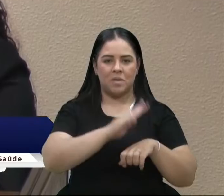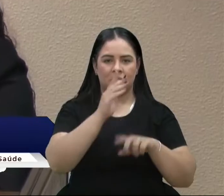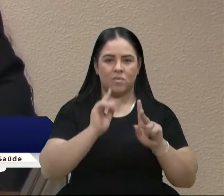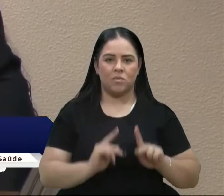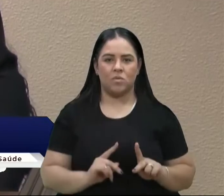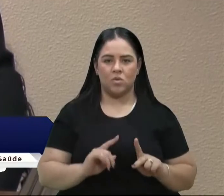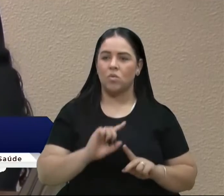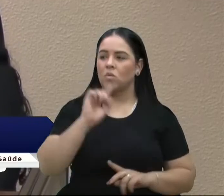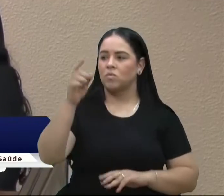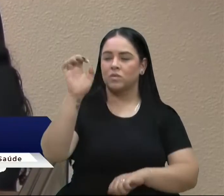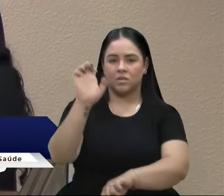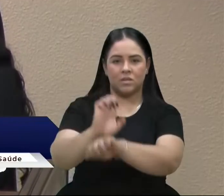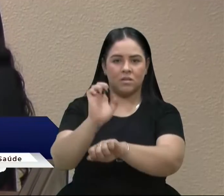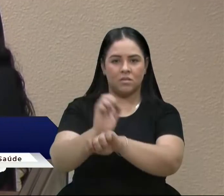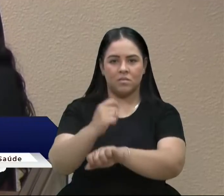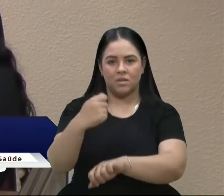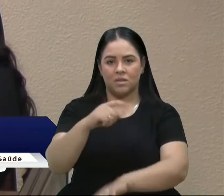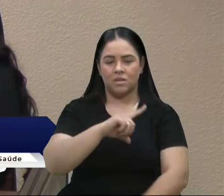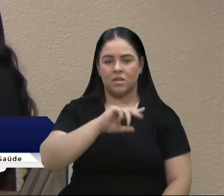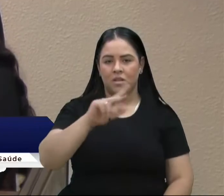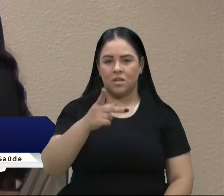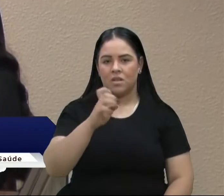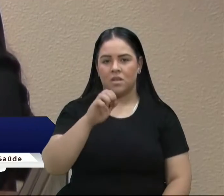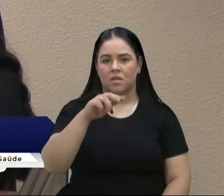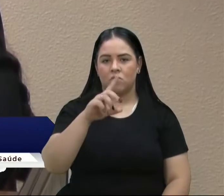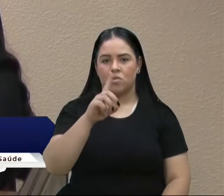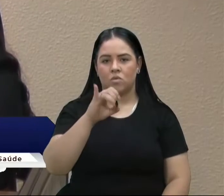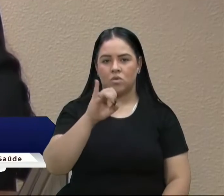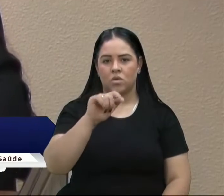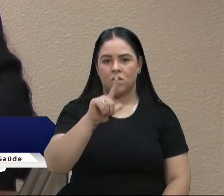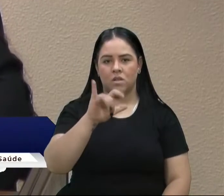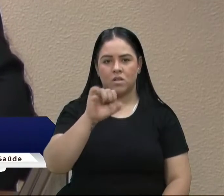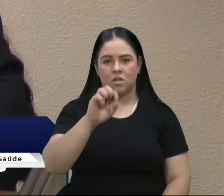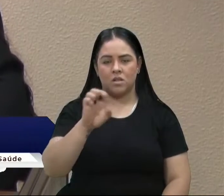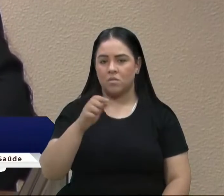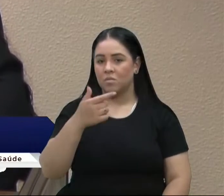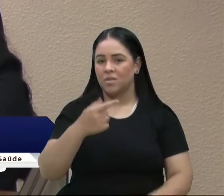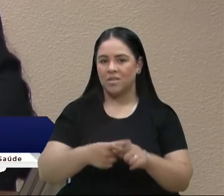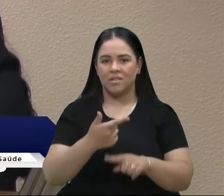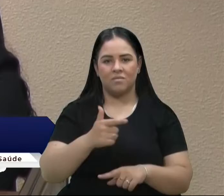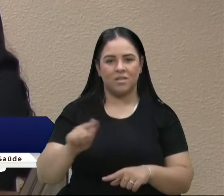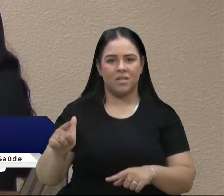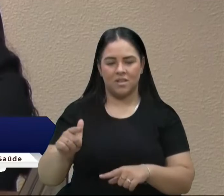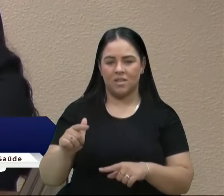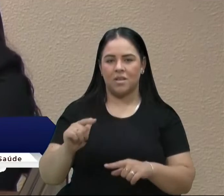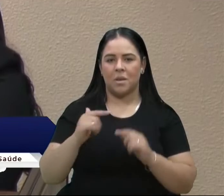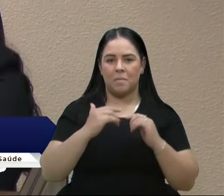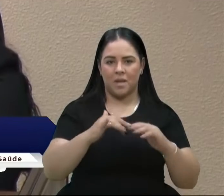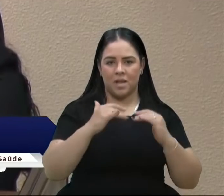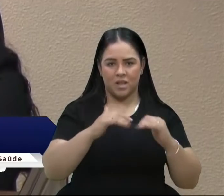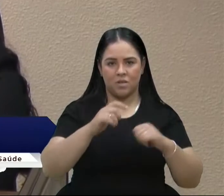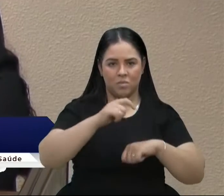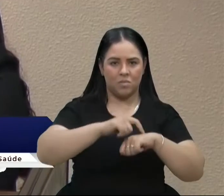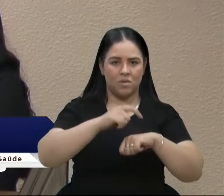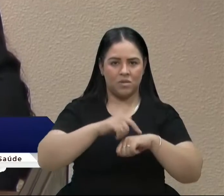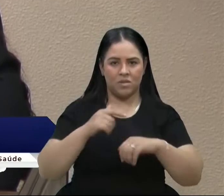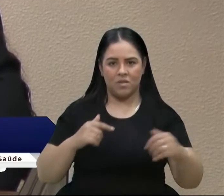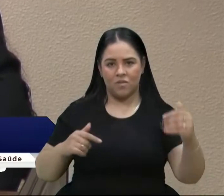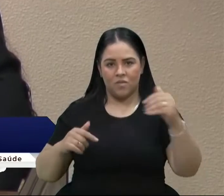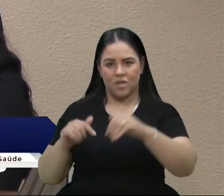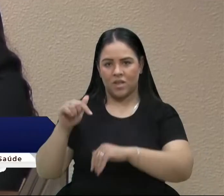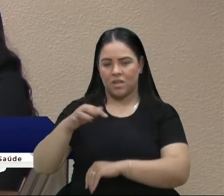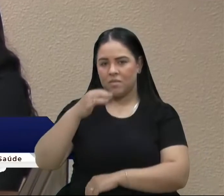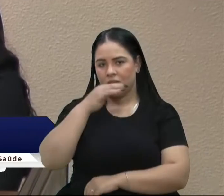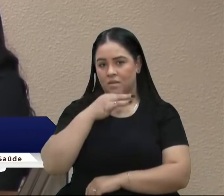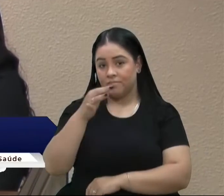de outros estados que precisam de hemodiálise, porque a gente não tem máquinas para poder receber no período que eles estarão aqui. Então, assim,